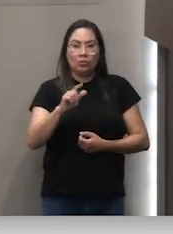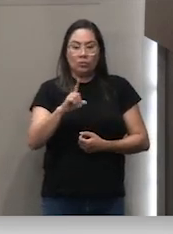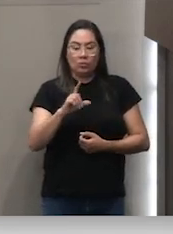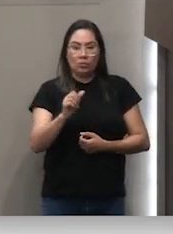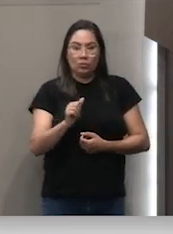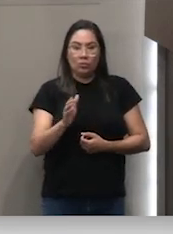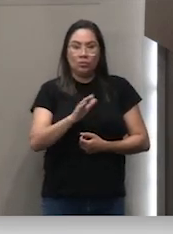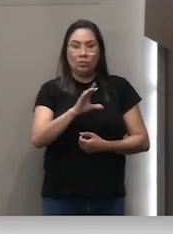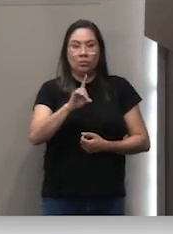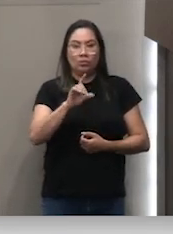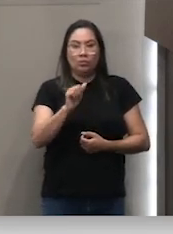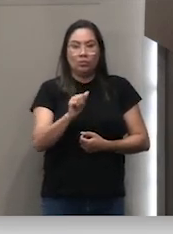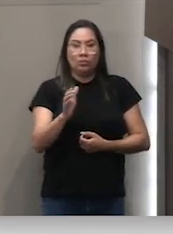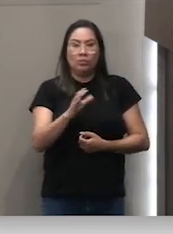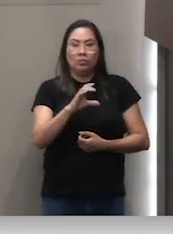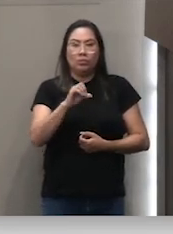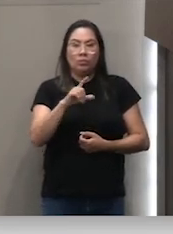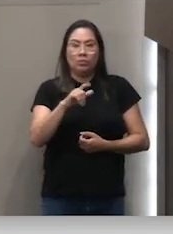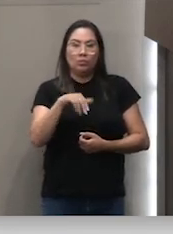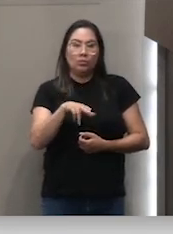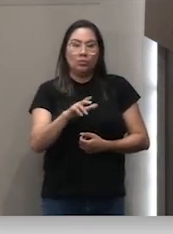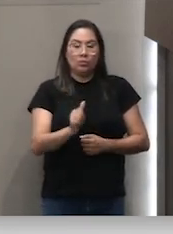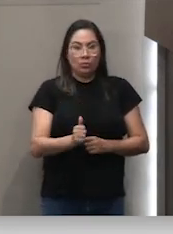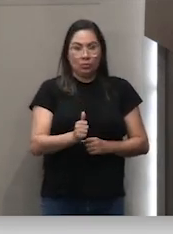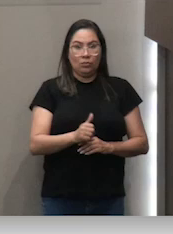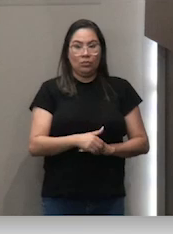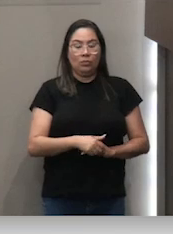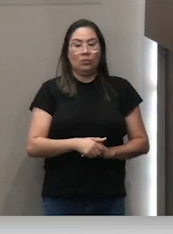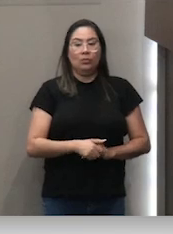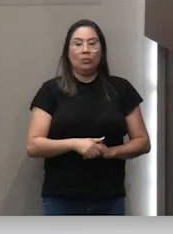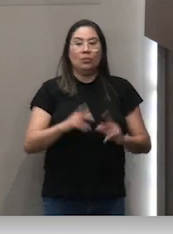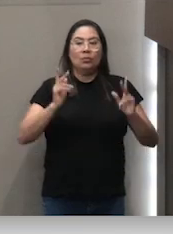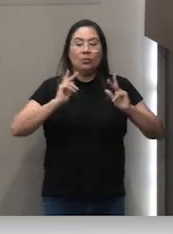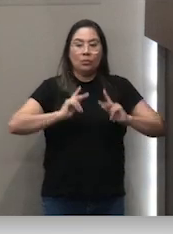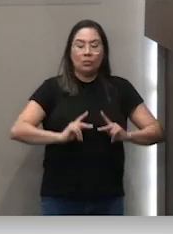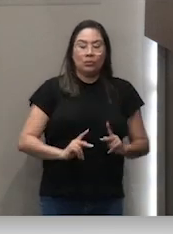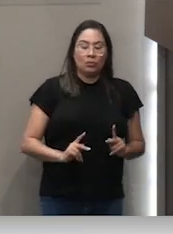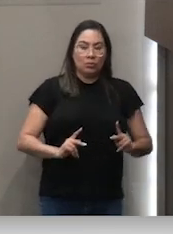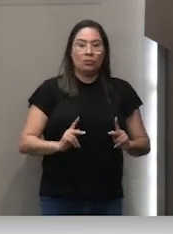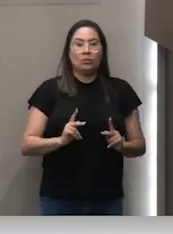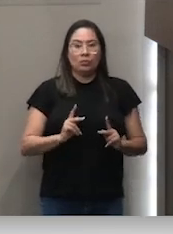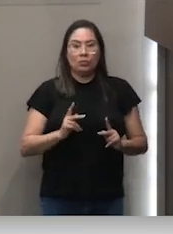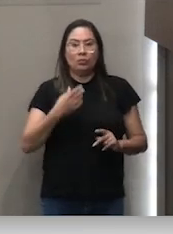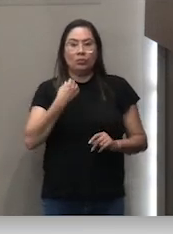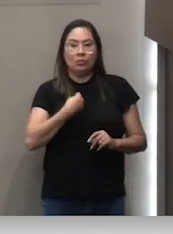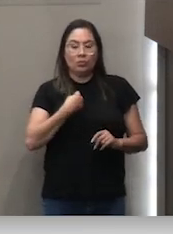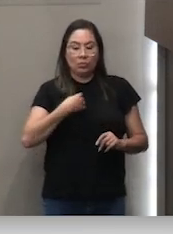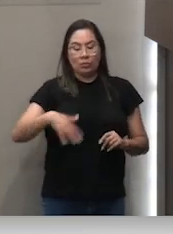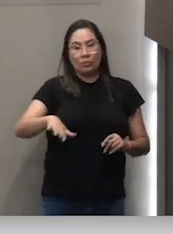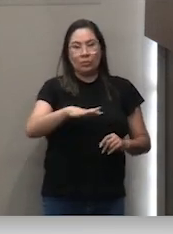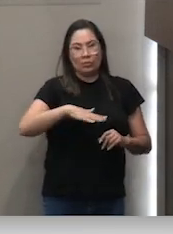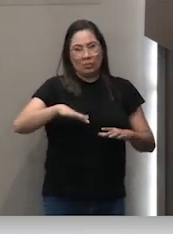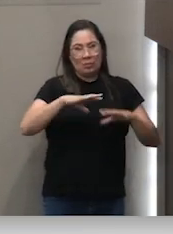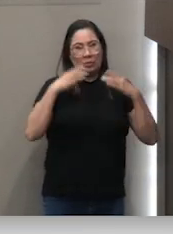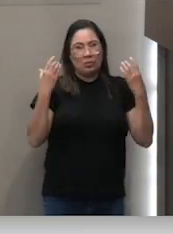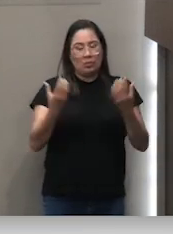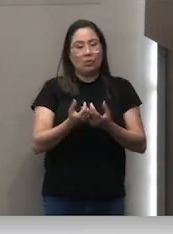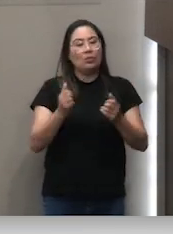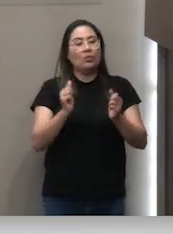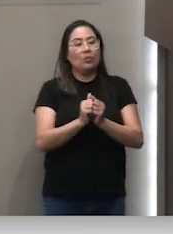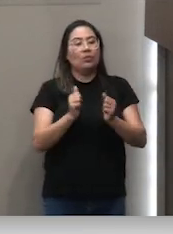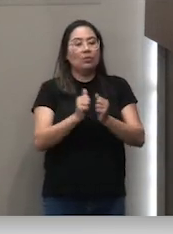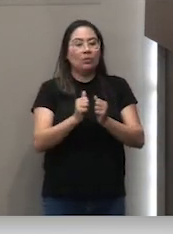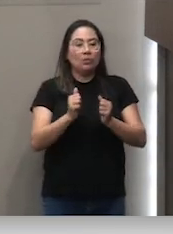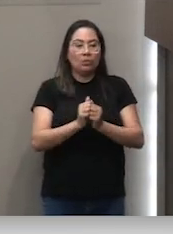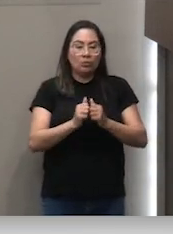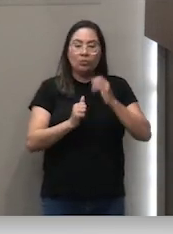dizer que é a parceria público-privada que dá certo, né? Onde as pessoas de bem lá daquela comunidade se reúnem junto aos